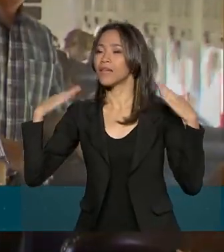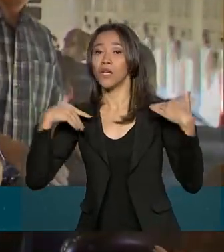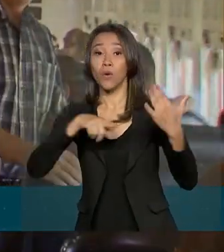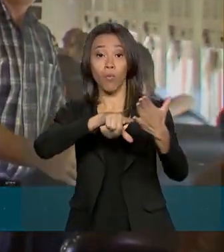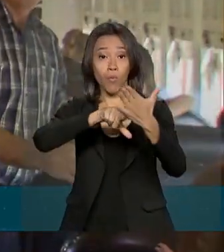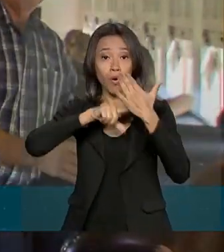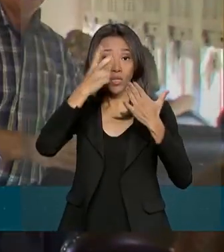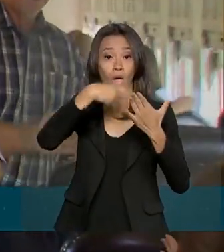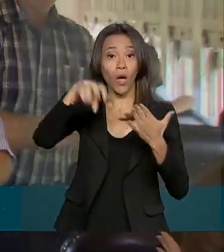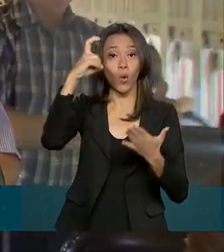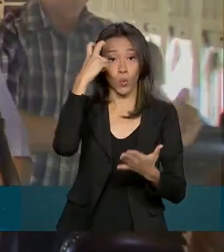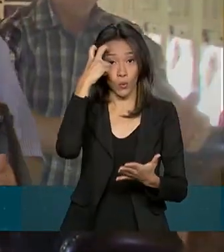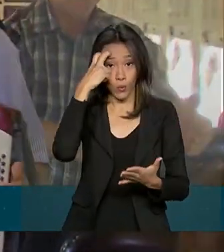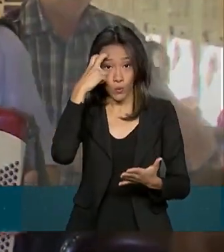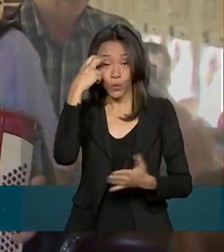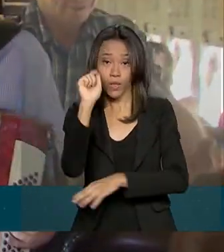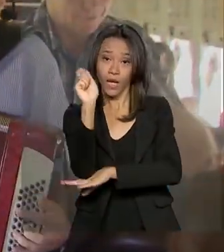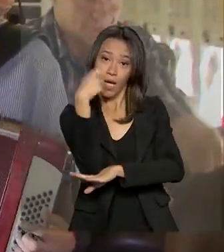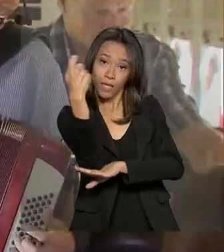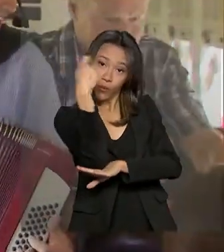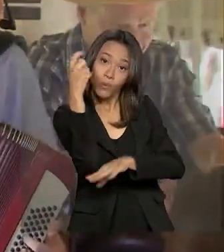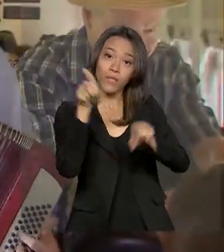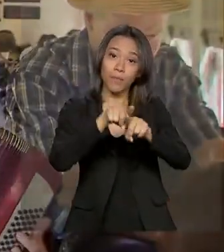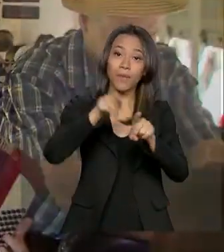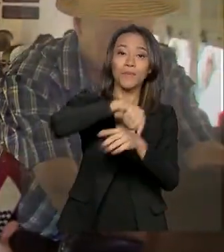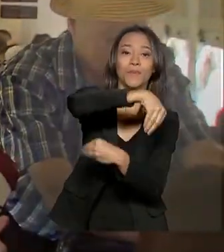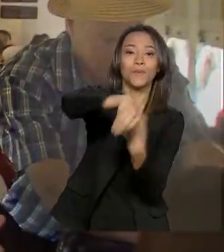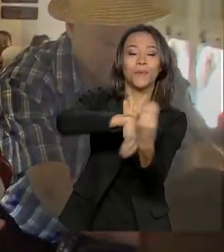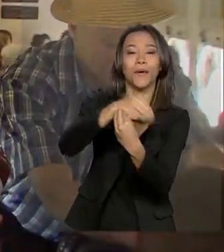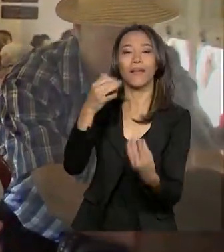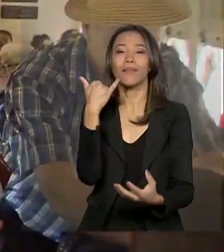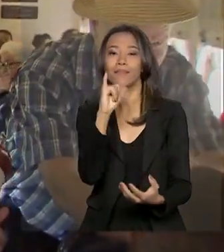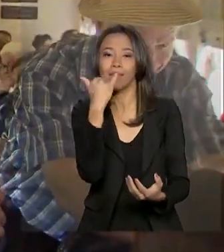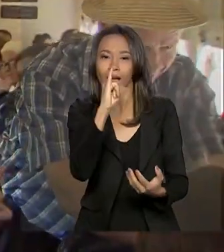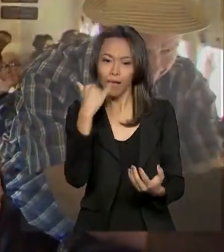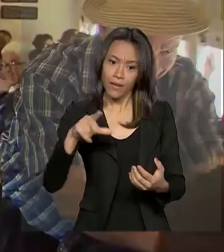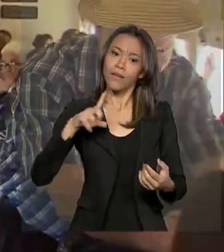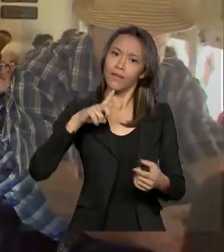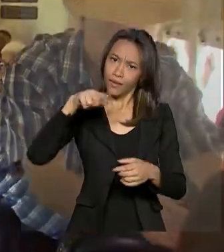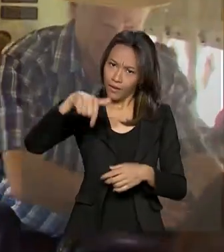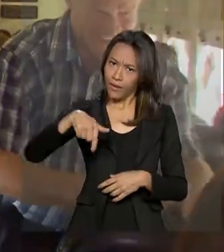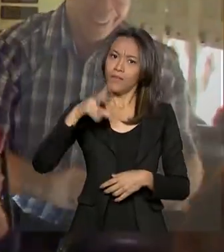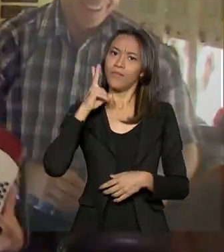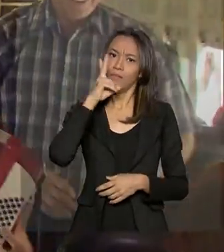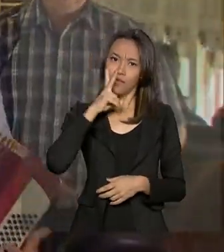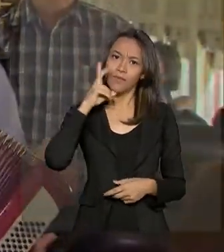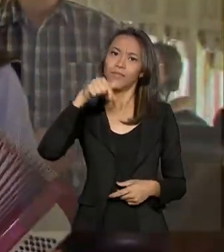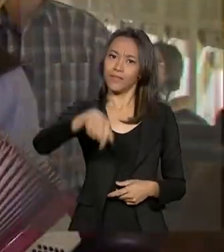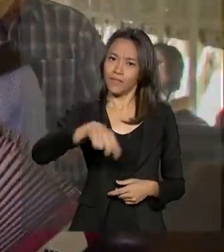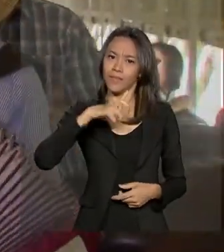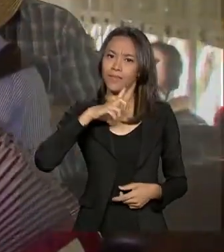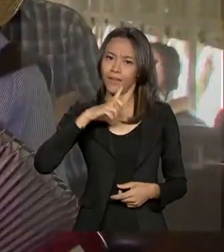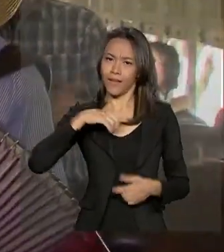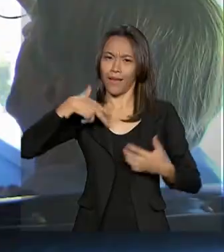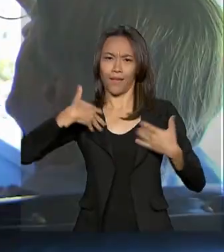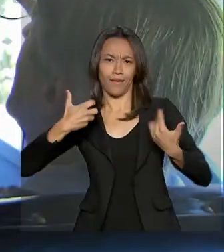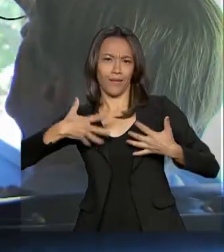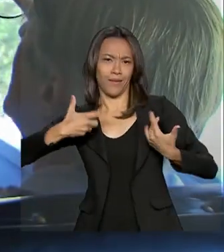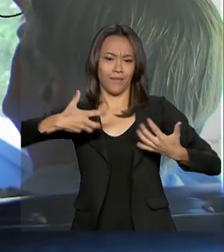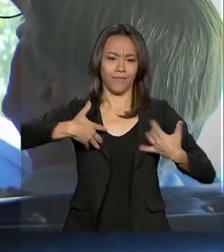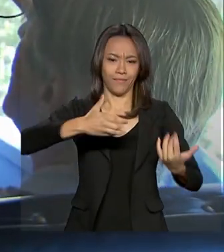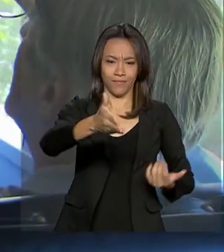gaúcha e italiana. Só que o vinho está em toda parte aqui também. E o que não falta é animação.